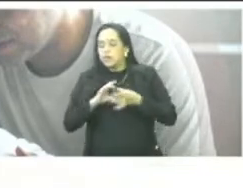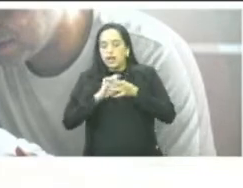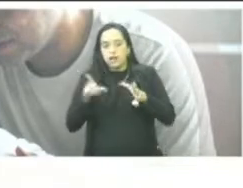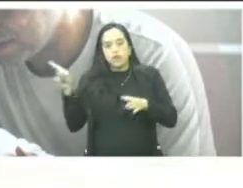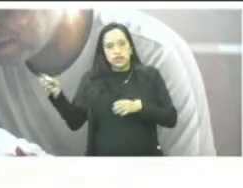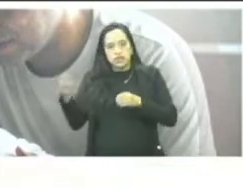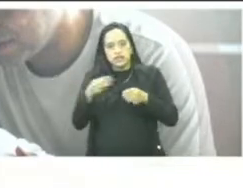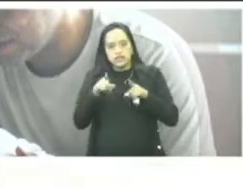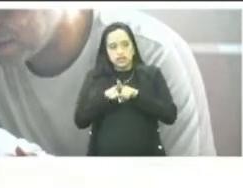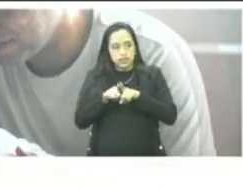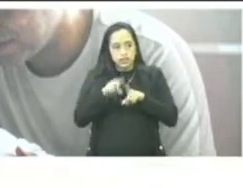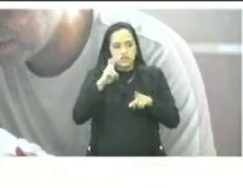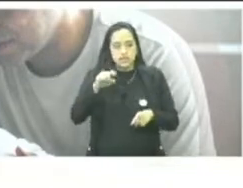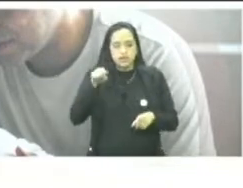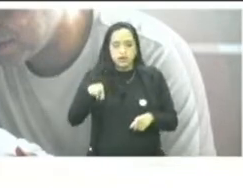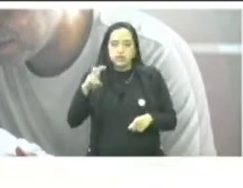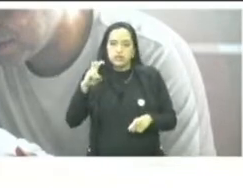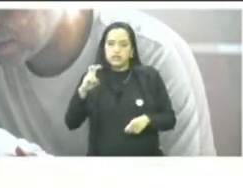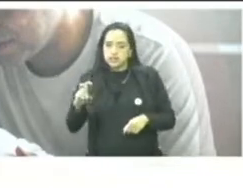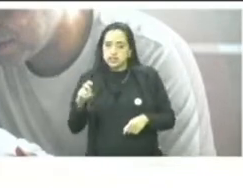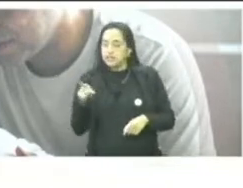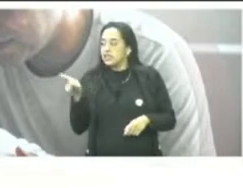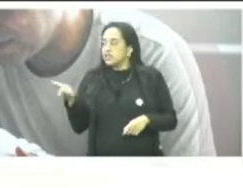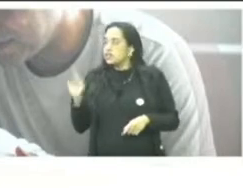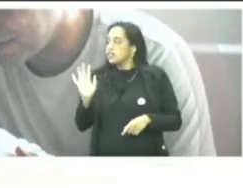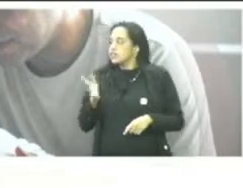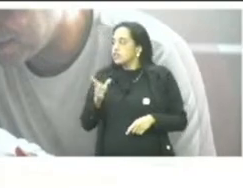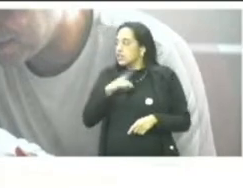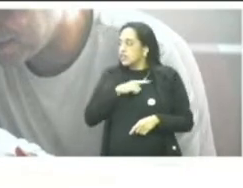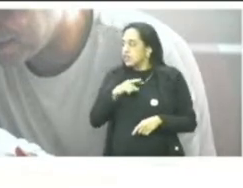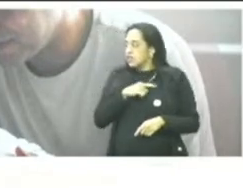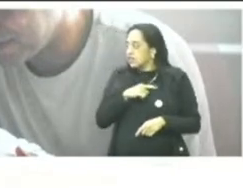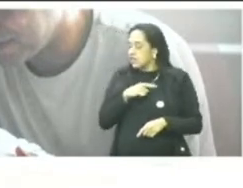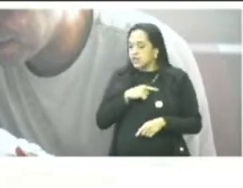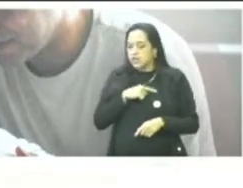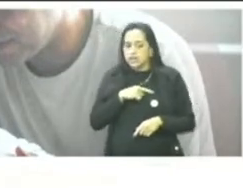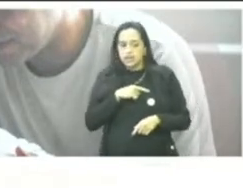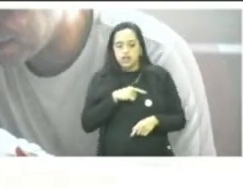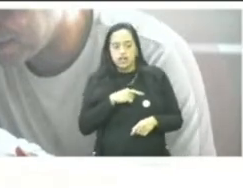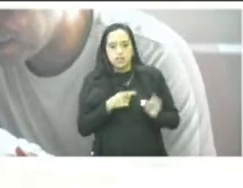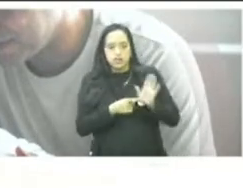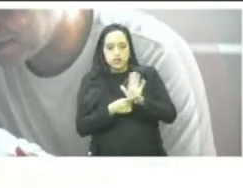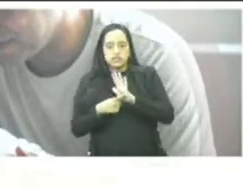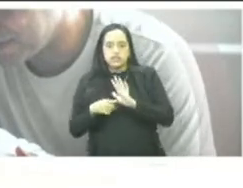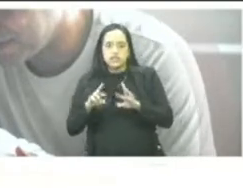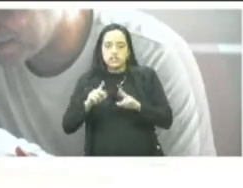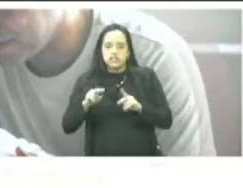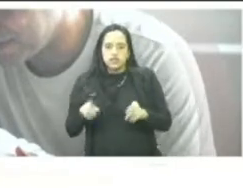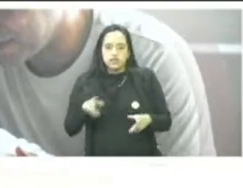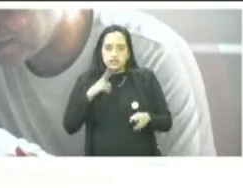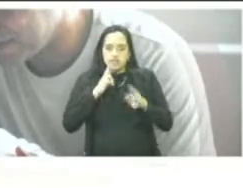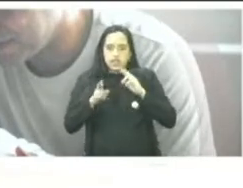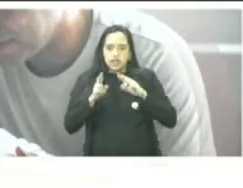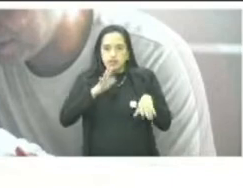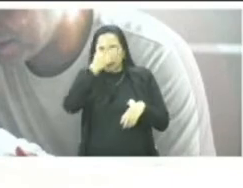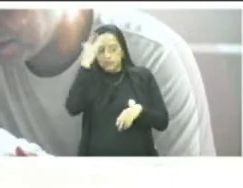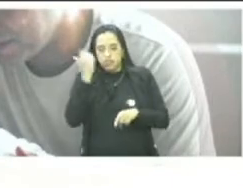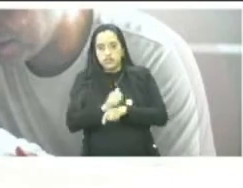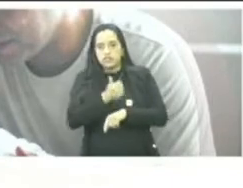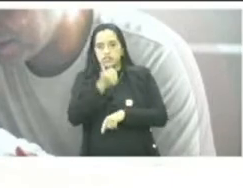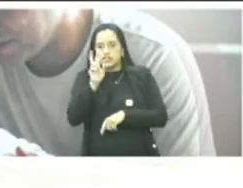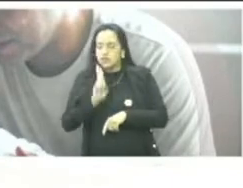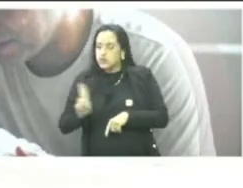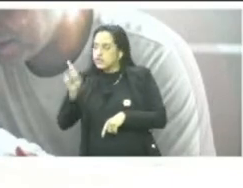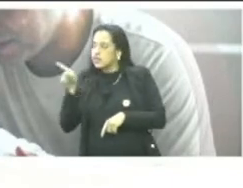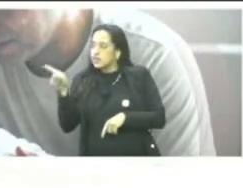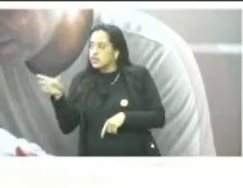versão 5.5. Mas isso daqui já tem aparecido vários relatos dos profissionais que estão usando isso na